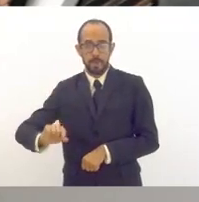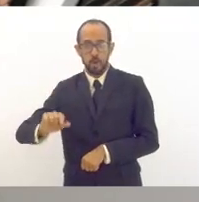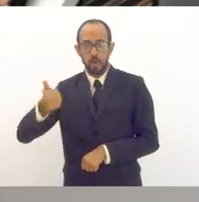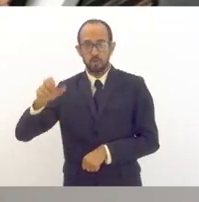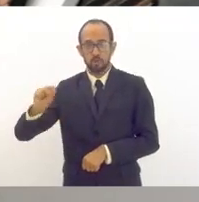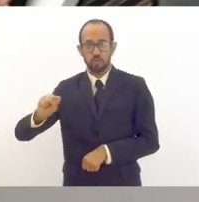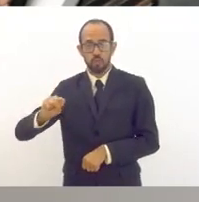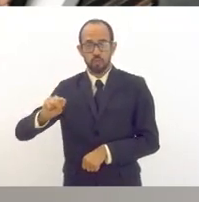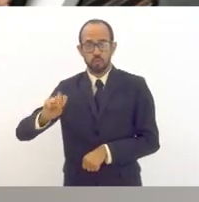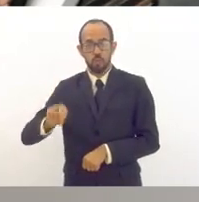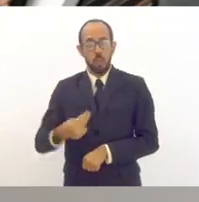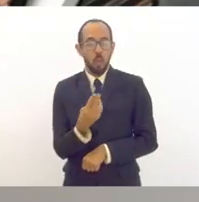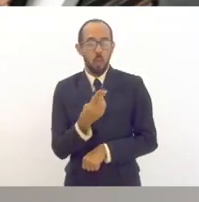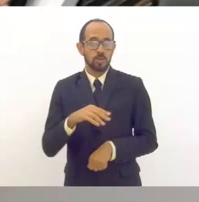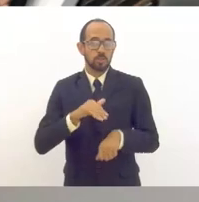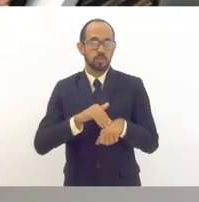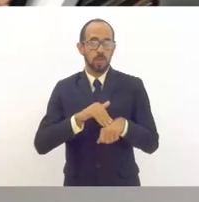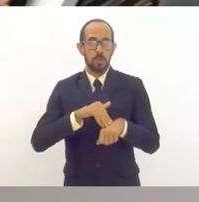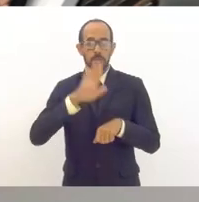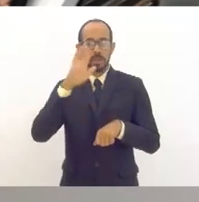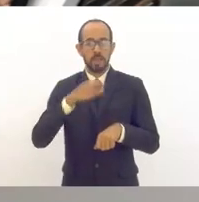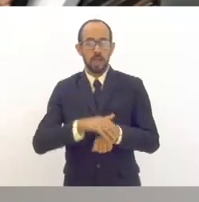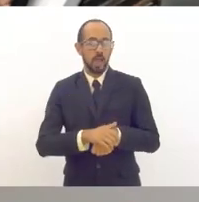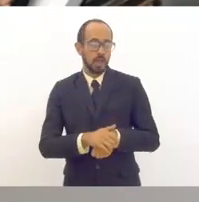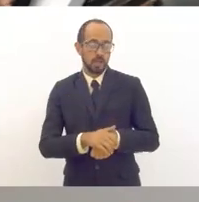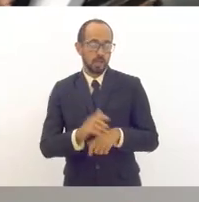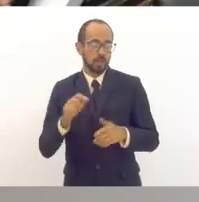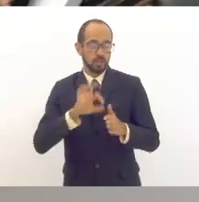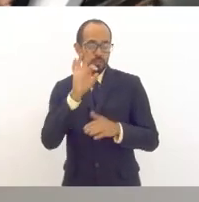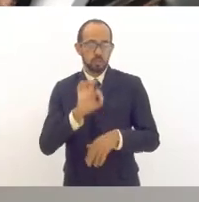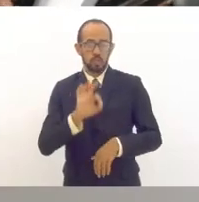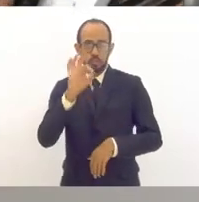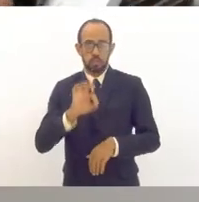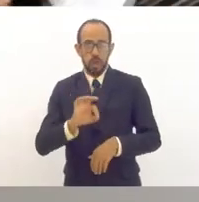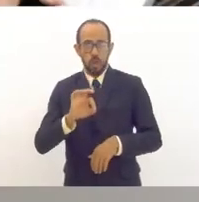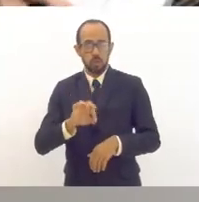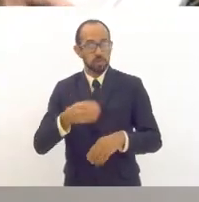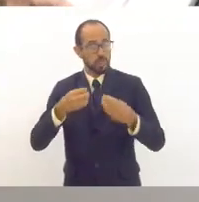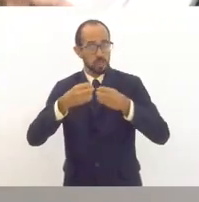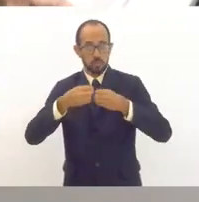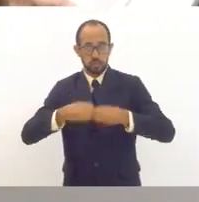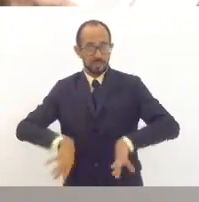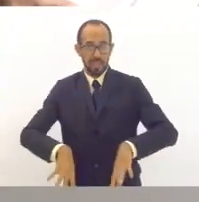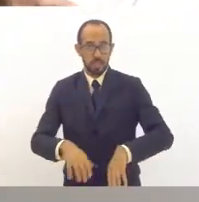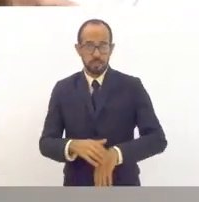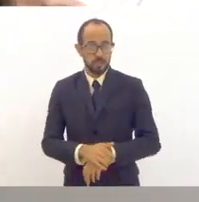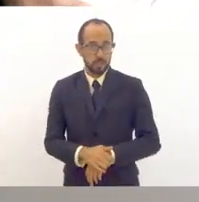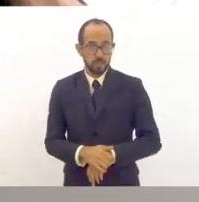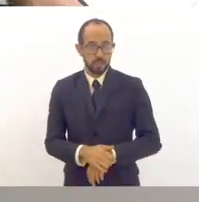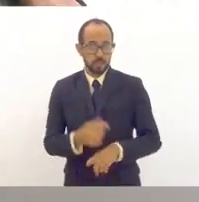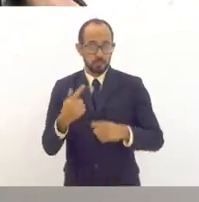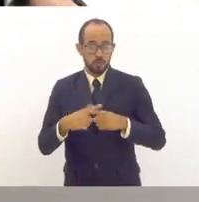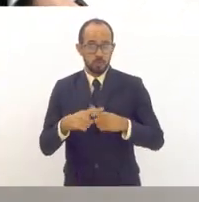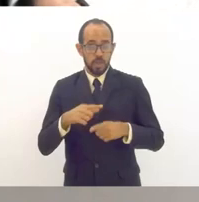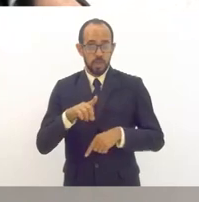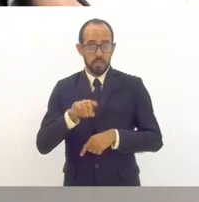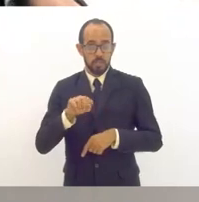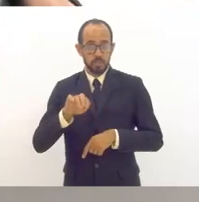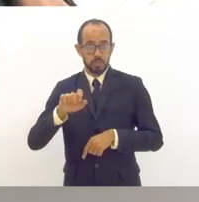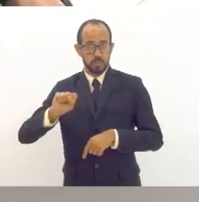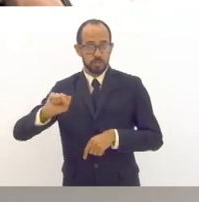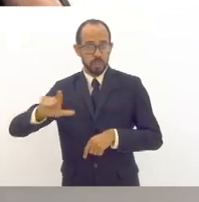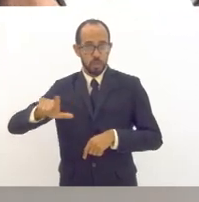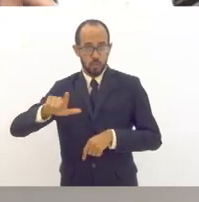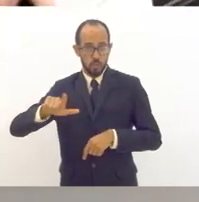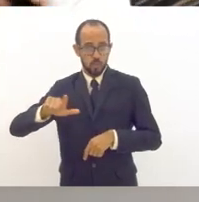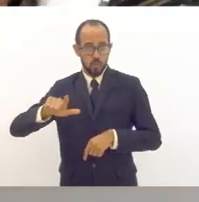não a gente estaria aumentando ali o que tá desses produtos o que seria um desastre porque diesel eu concordo com vossa